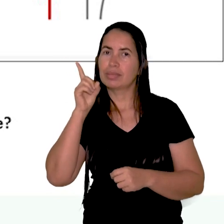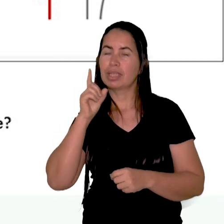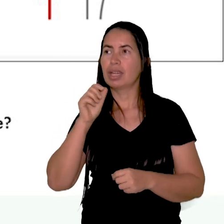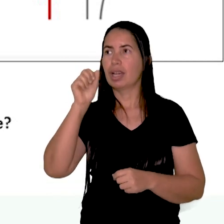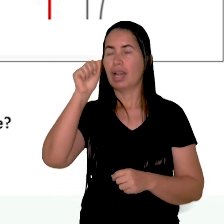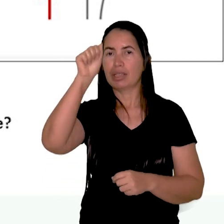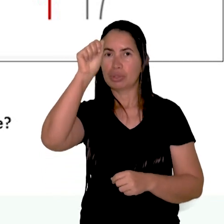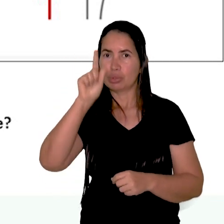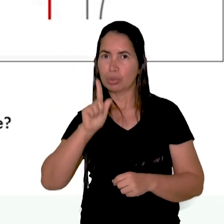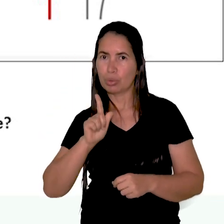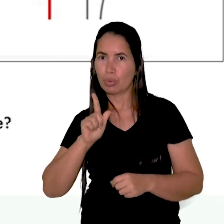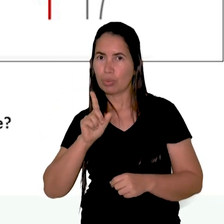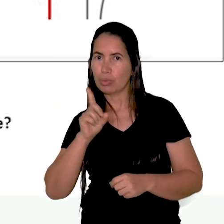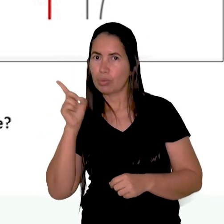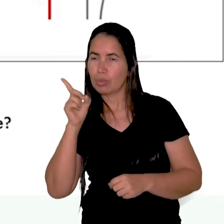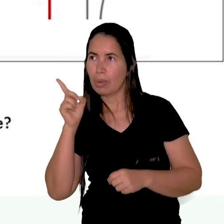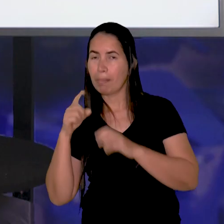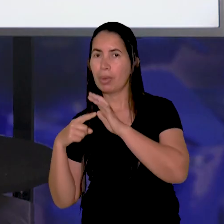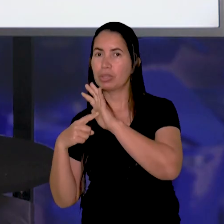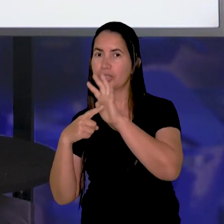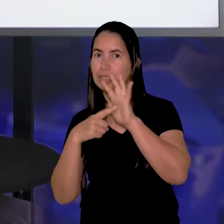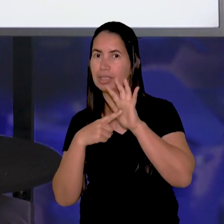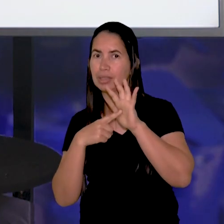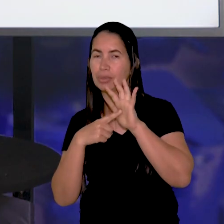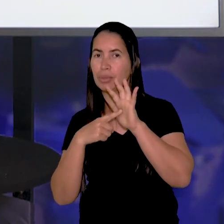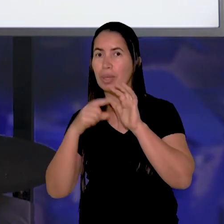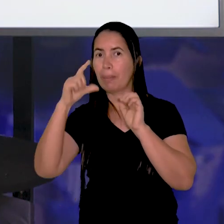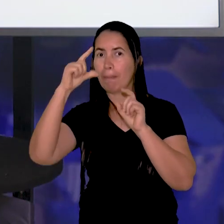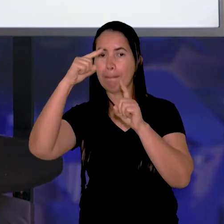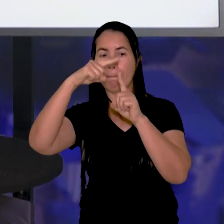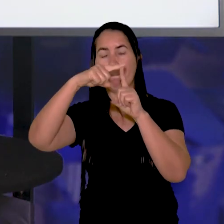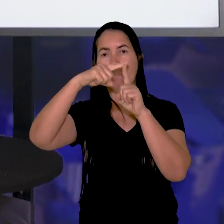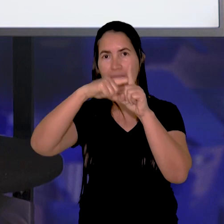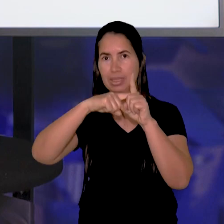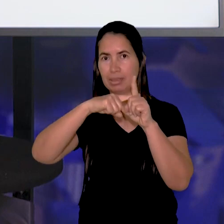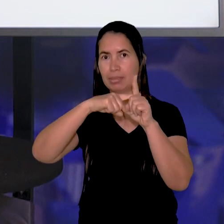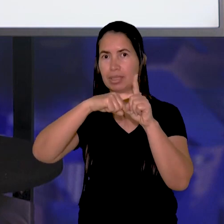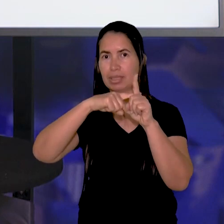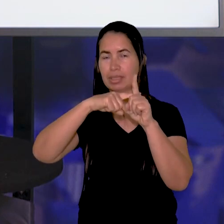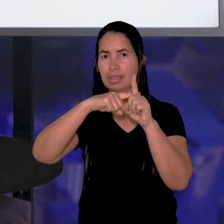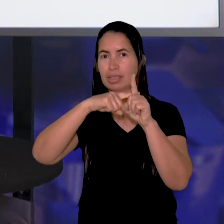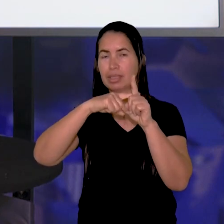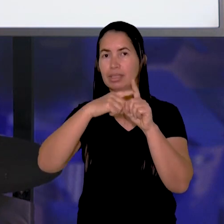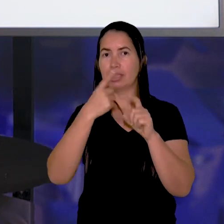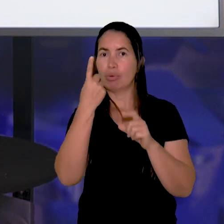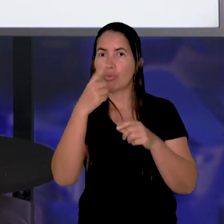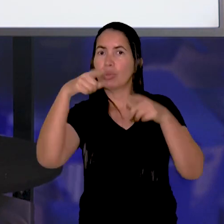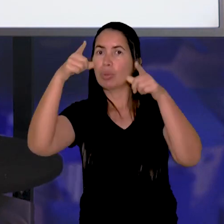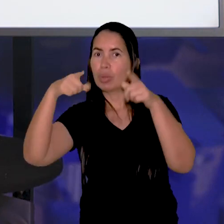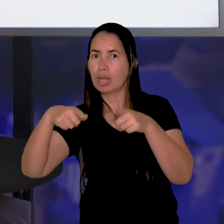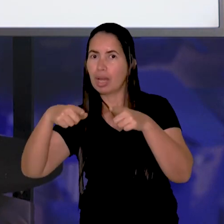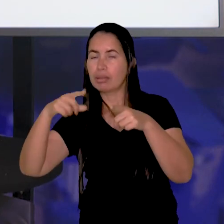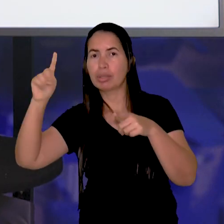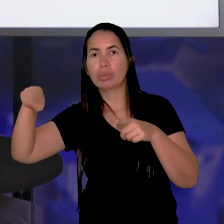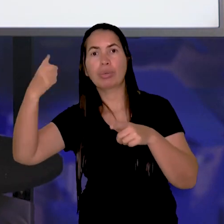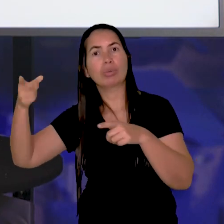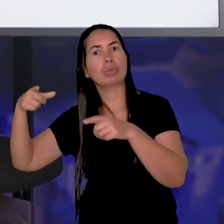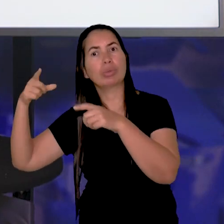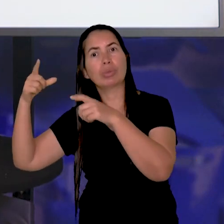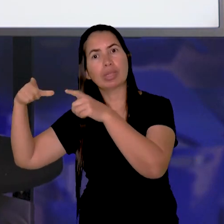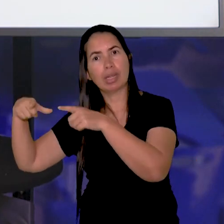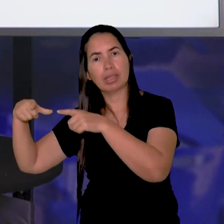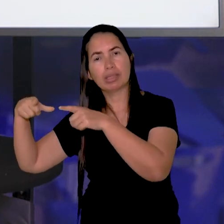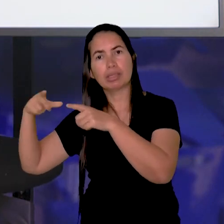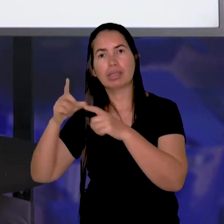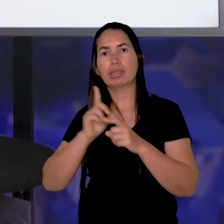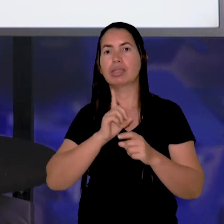azul, ó, está indicando mínima, temperatura mínima, tanto de um lugar quanto de outro. E